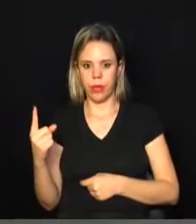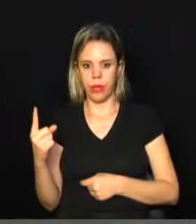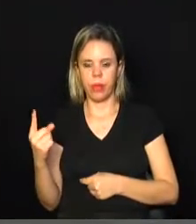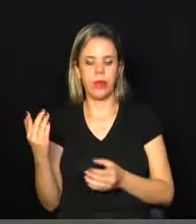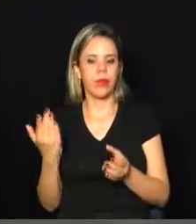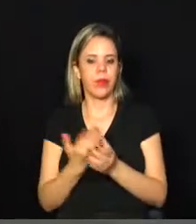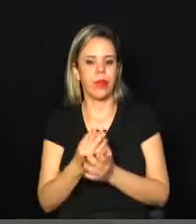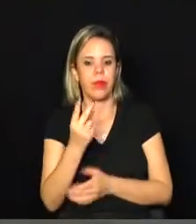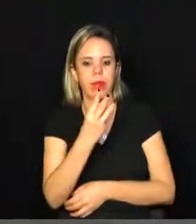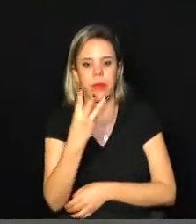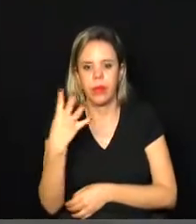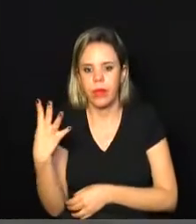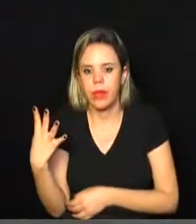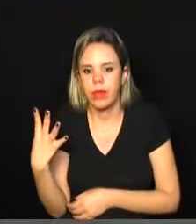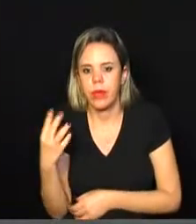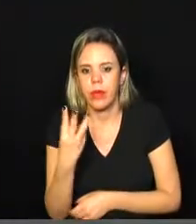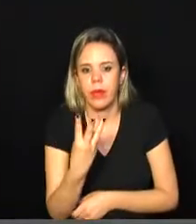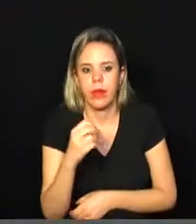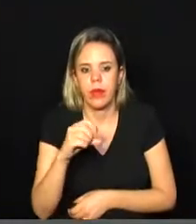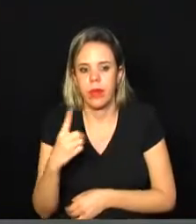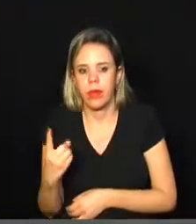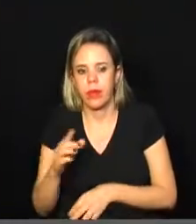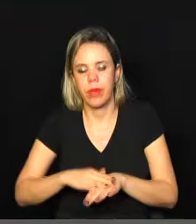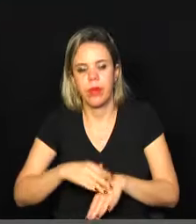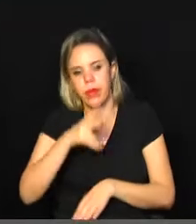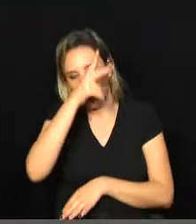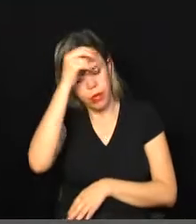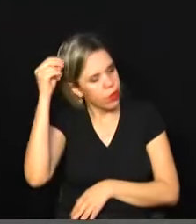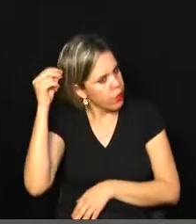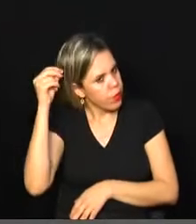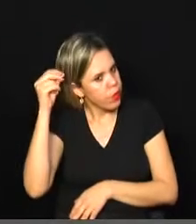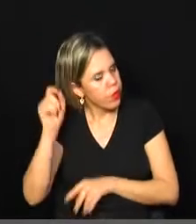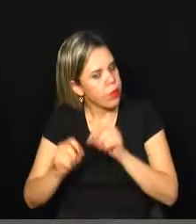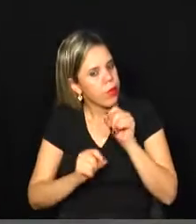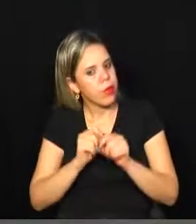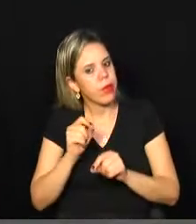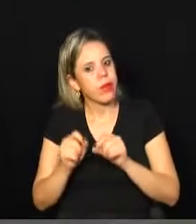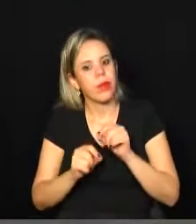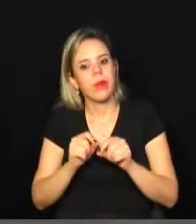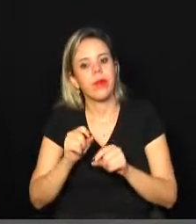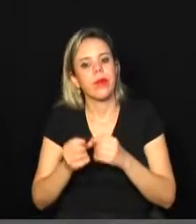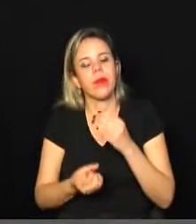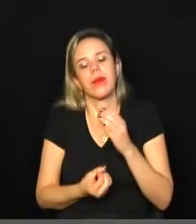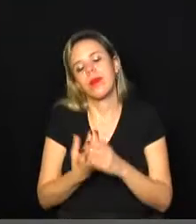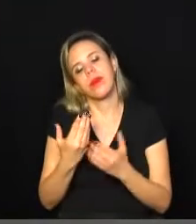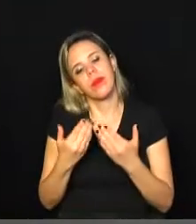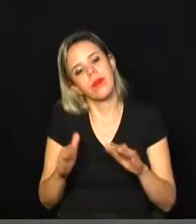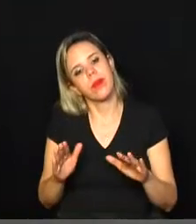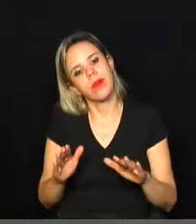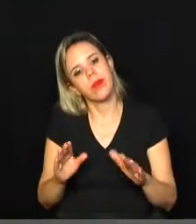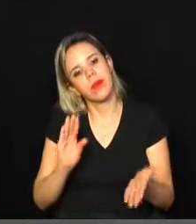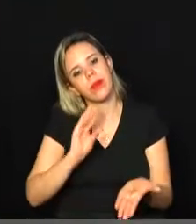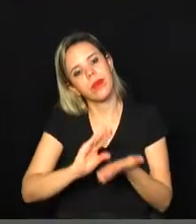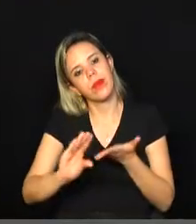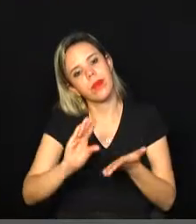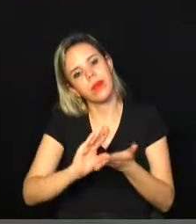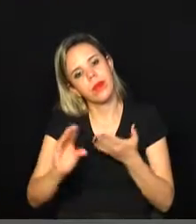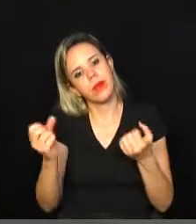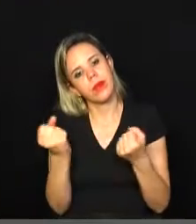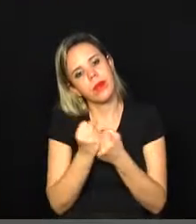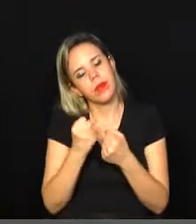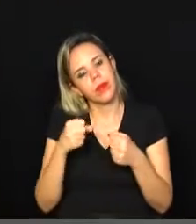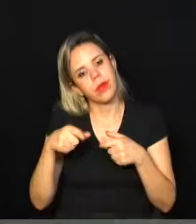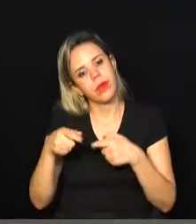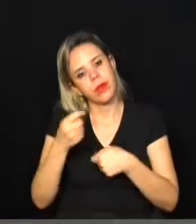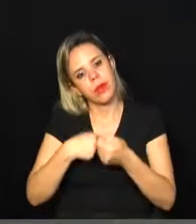processo dois três quatro 391 de autoria do Prefeito Municipal que institui o fundo de apoio à